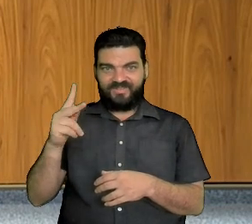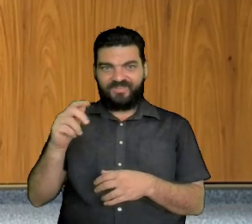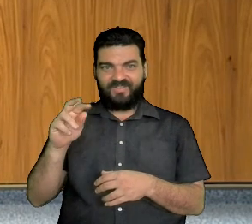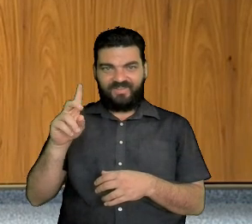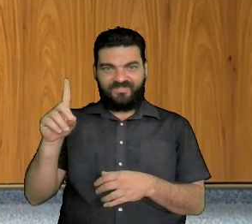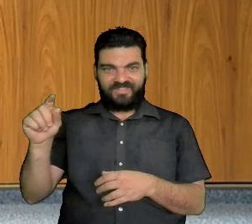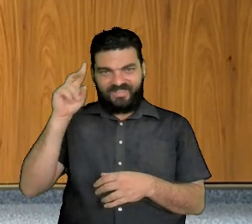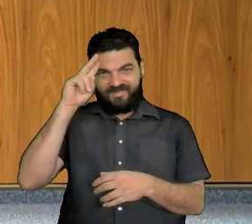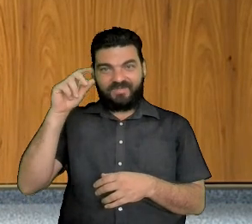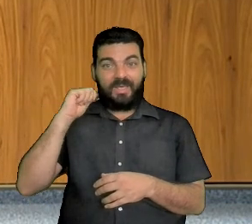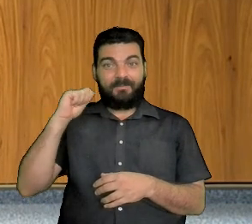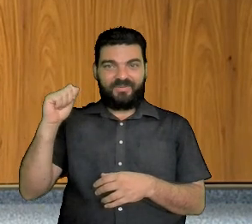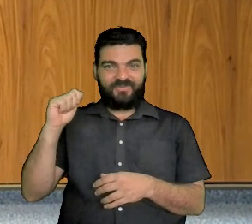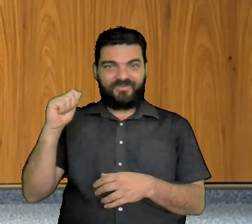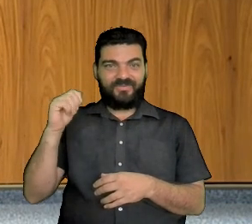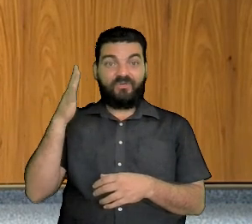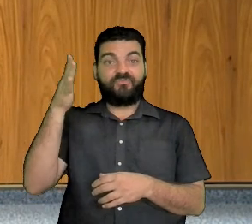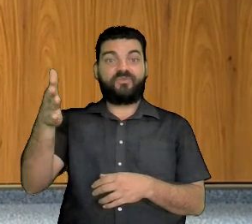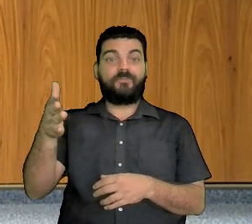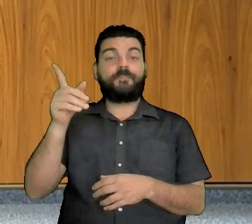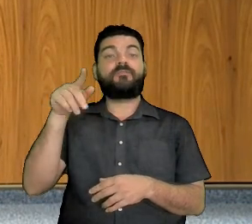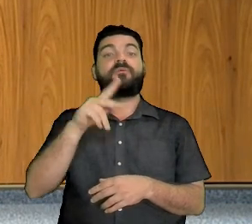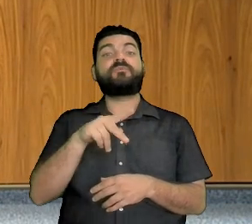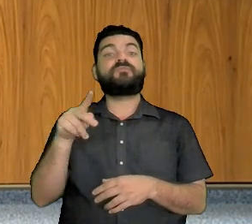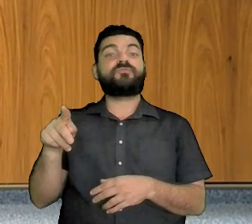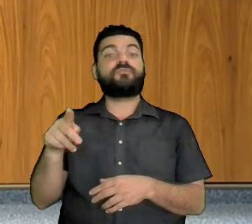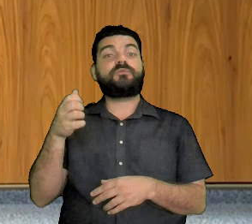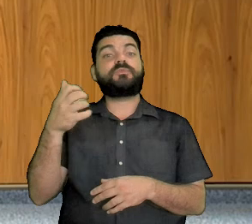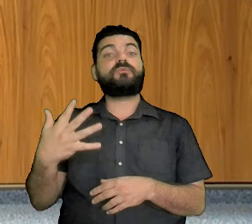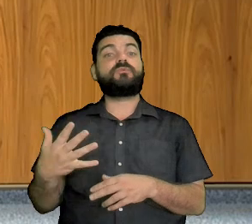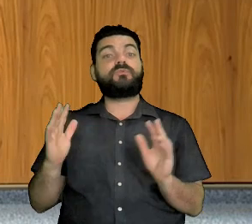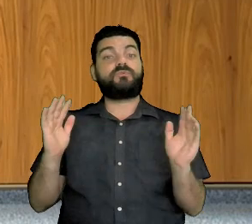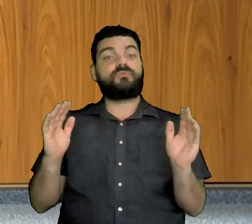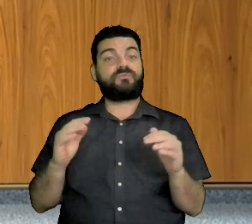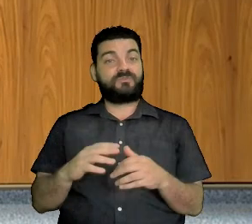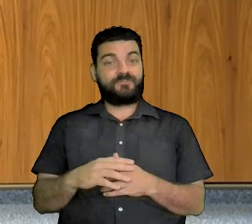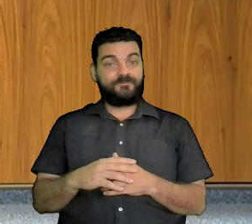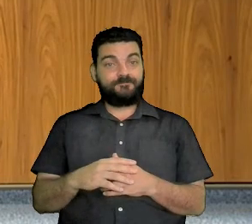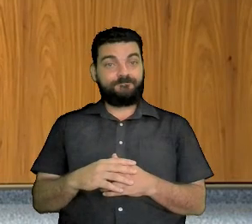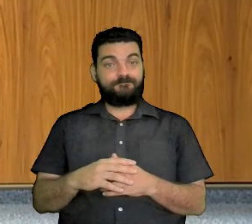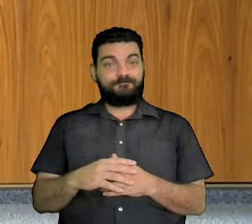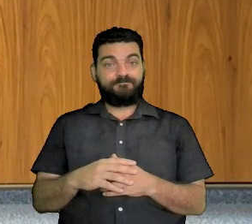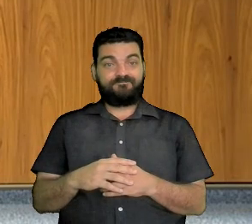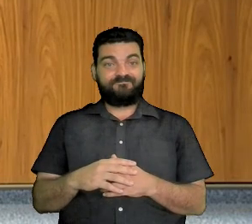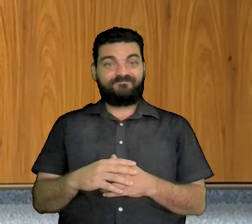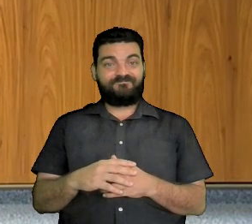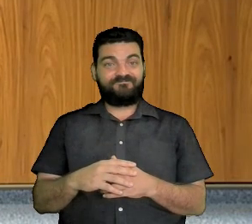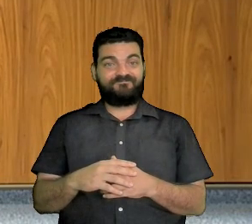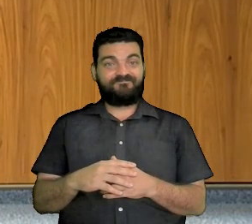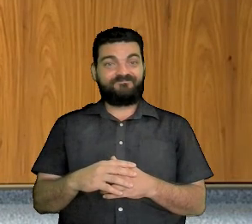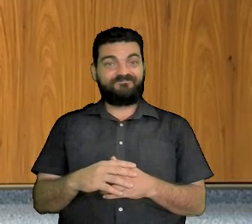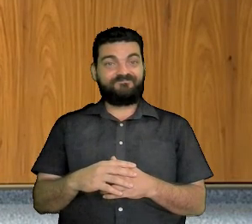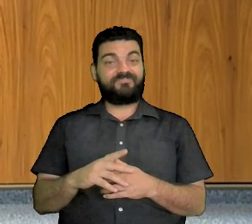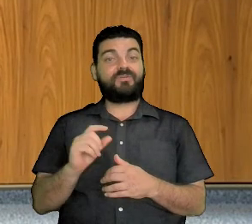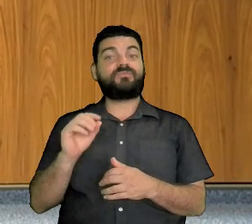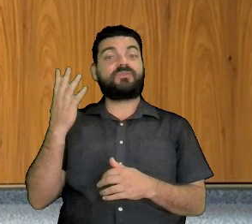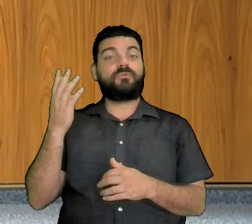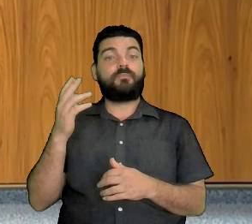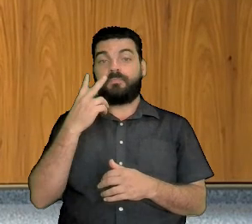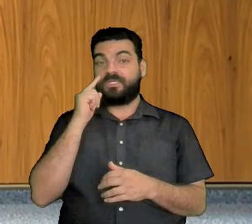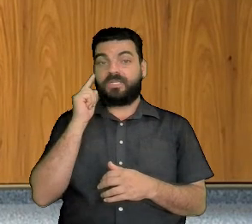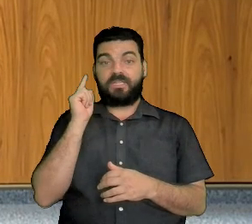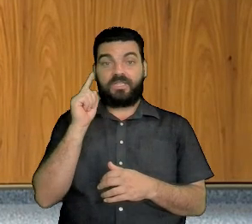estava lembrando, estava vendo o professor, eu estava lá em Harvard em abril, e teve o professor lá que falou dos nudges. Com